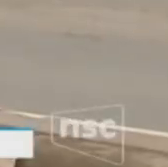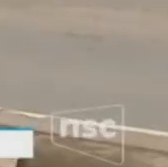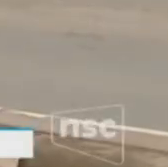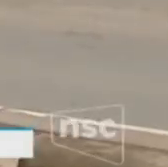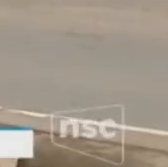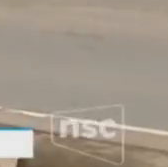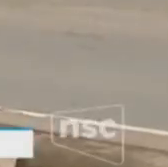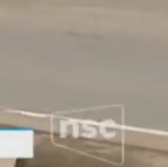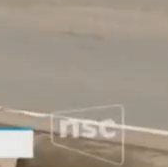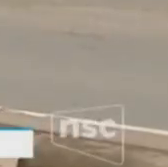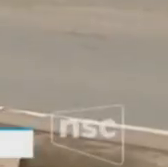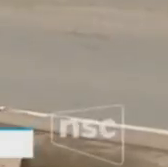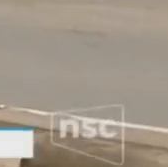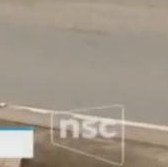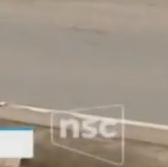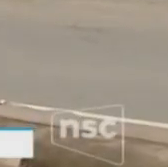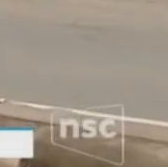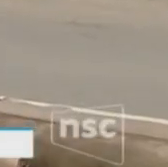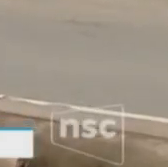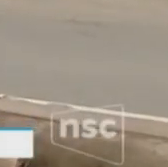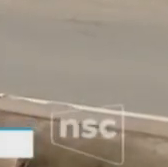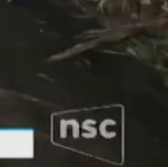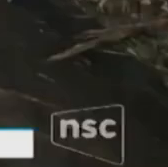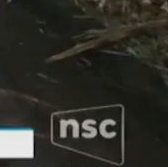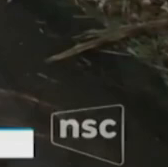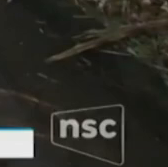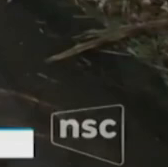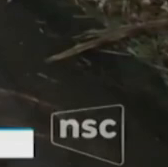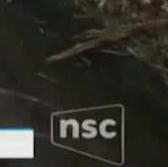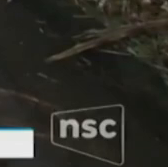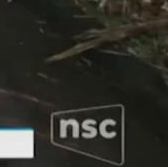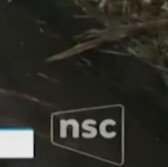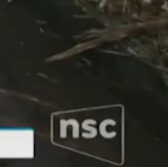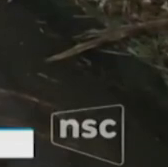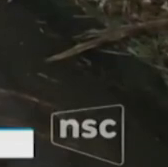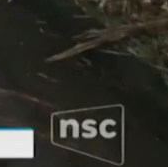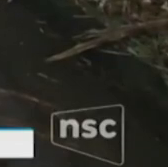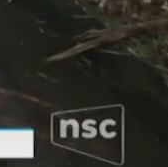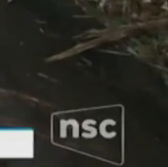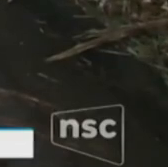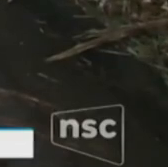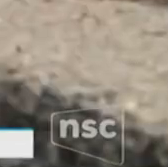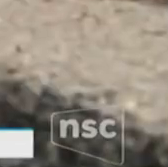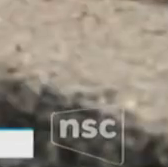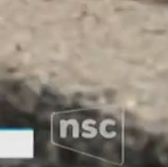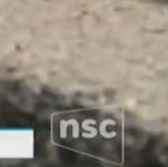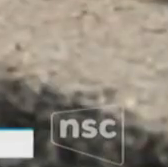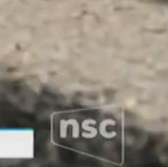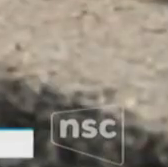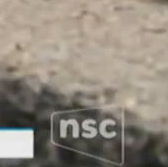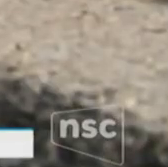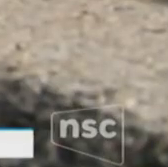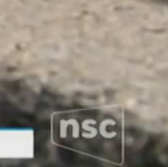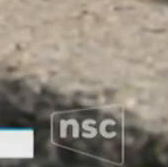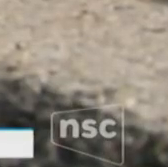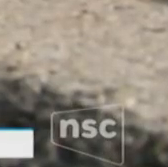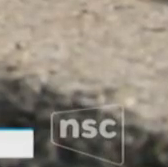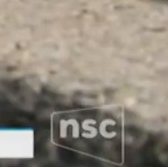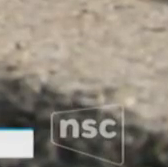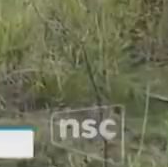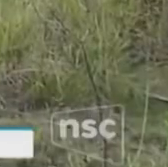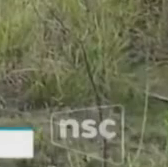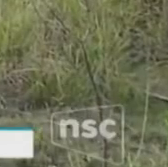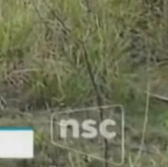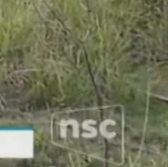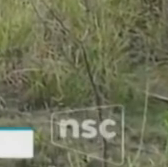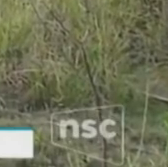trevo de acesso à Chavantina, na SC 283, à SC 155, em Itá. O asfalto, as terceiras faixas